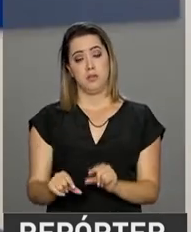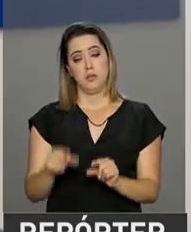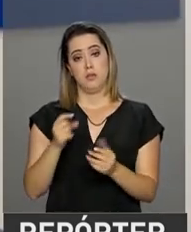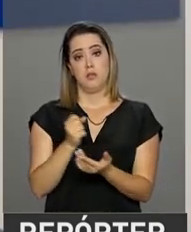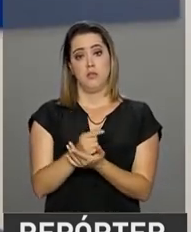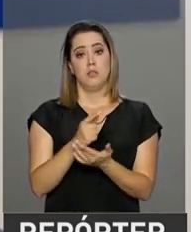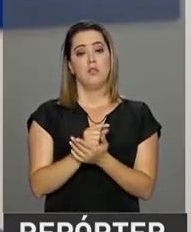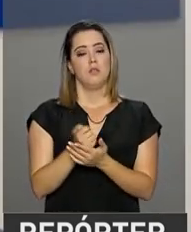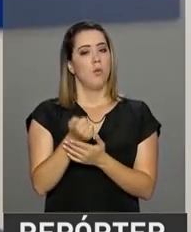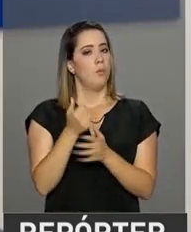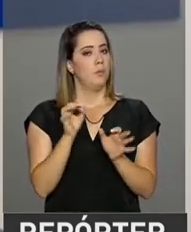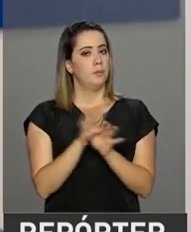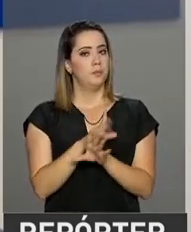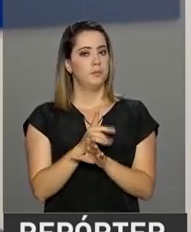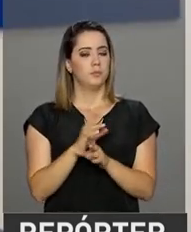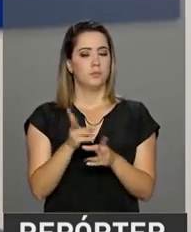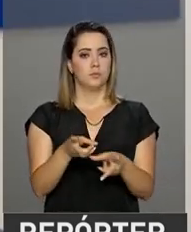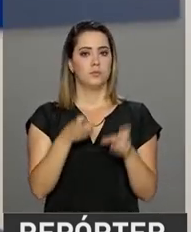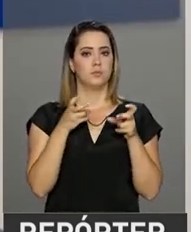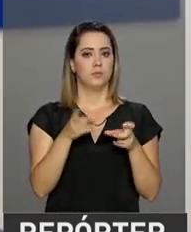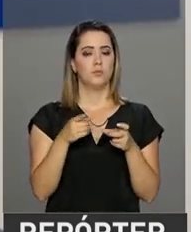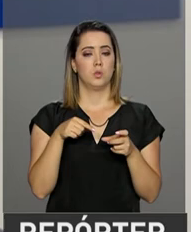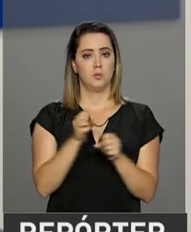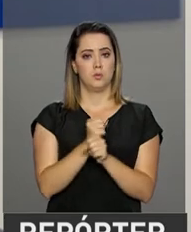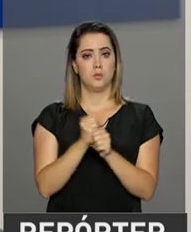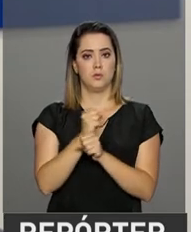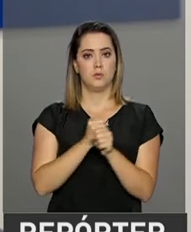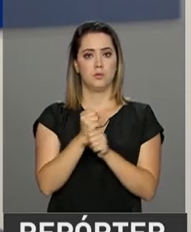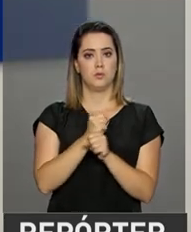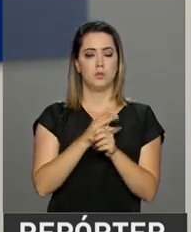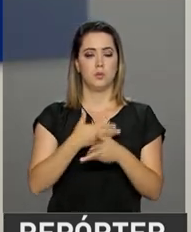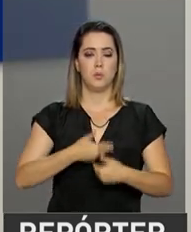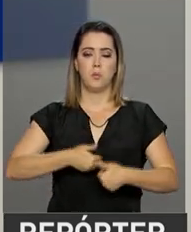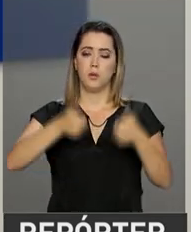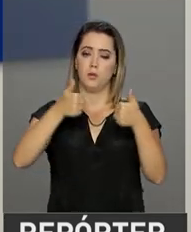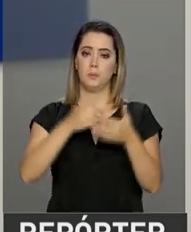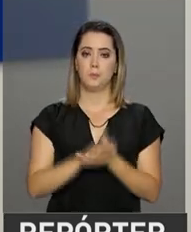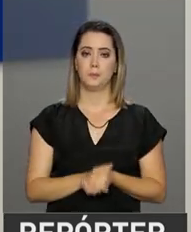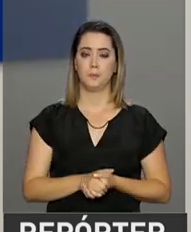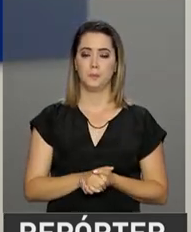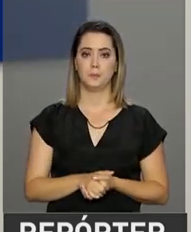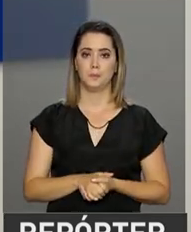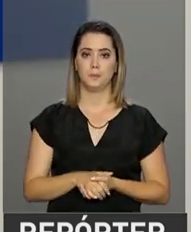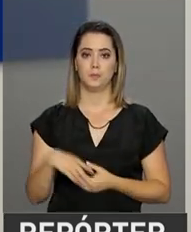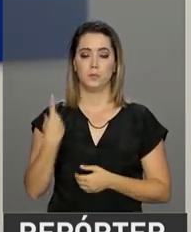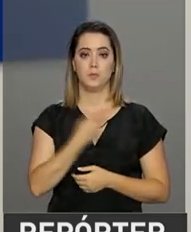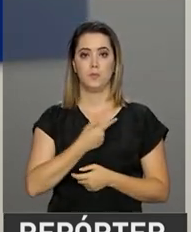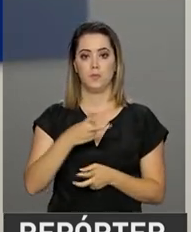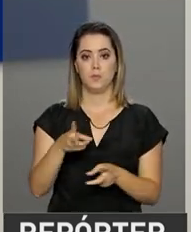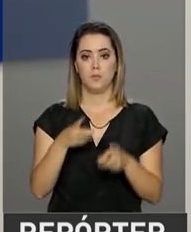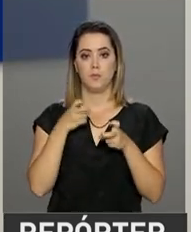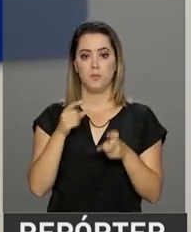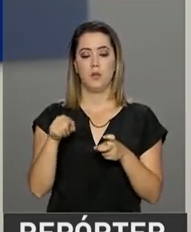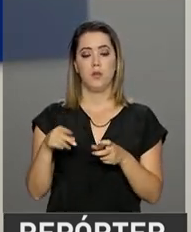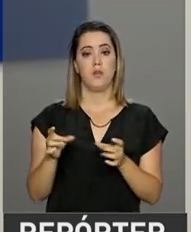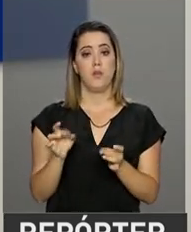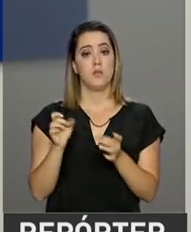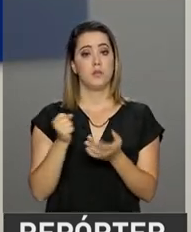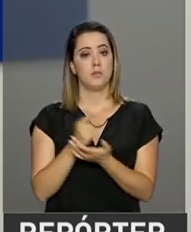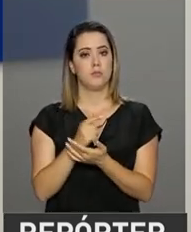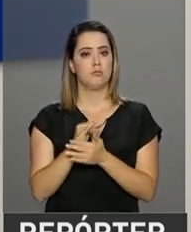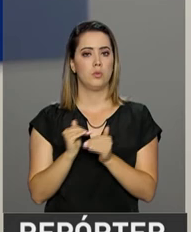a expectativa é de que o setor deve fechar o ano no azul. A gente estima que o varejo esse ano deva